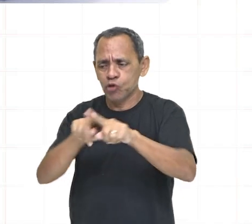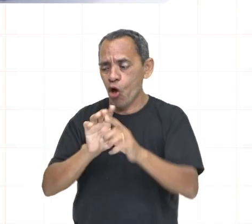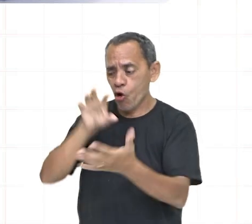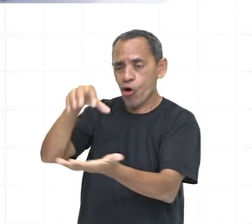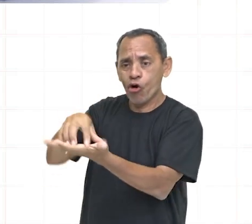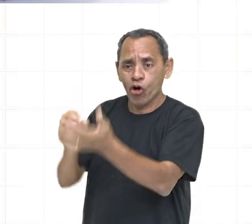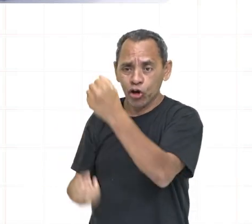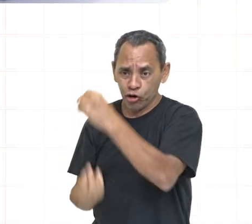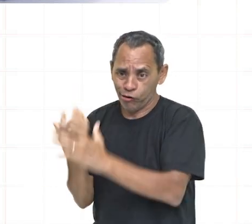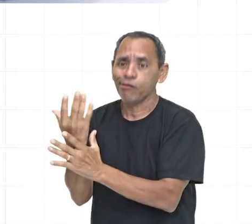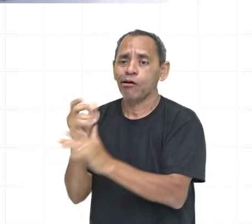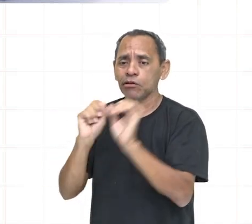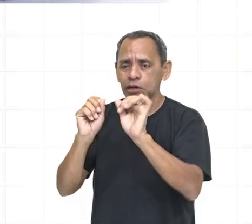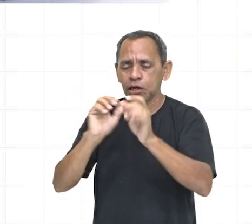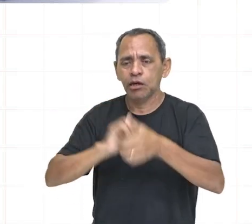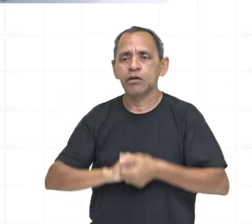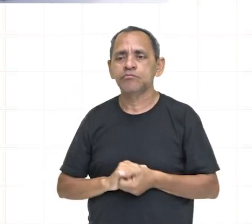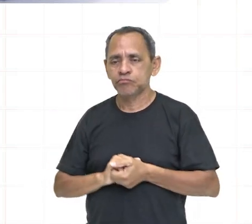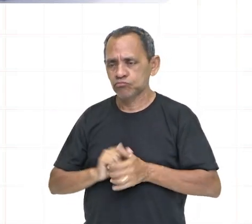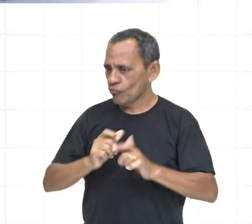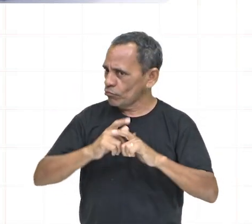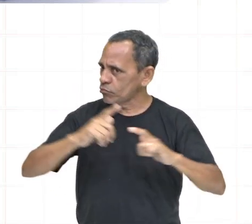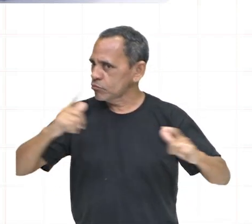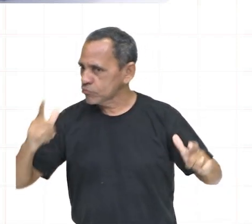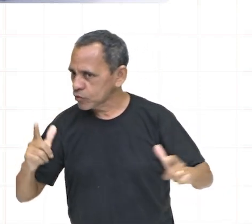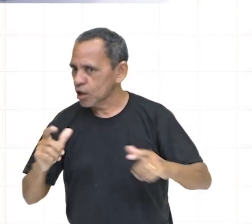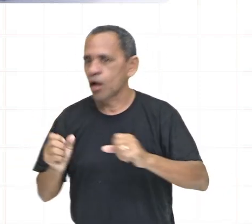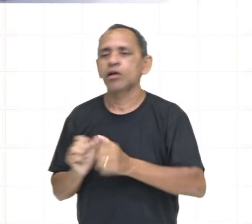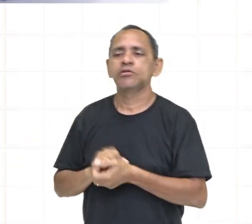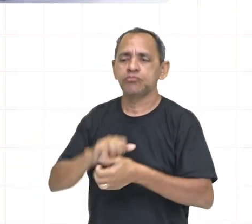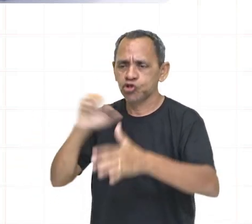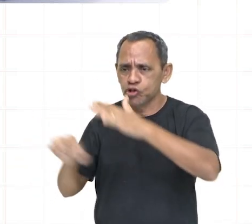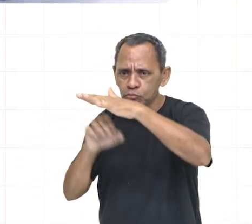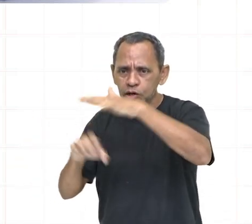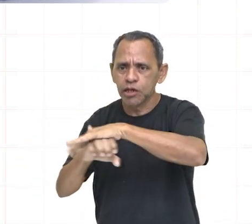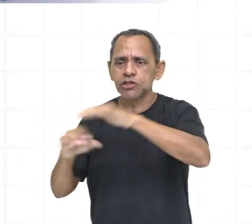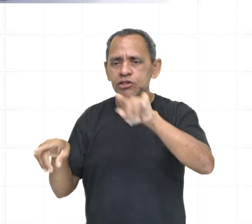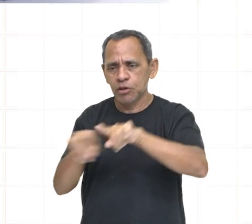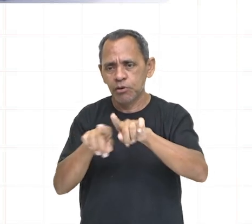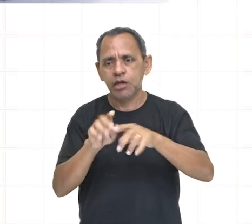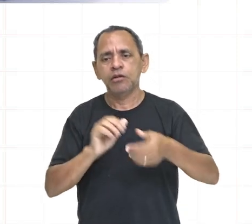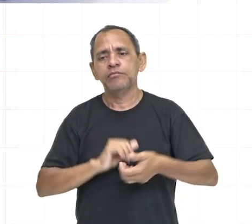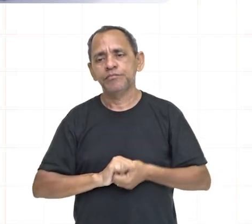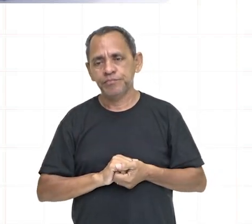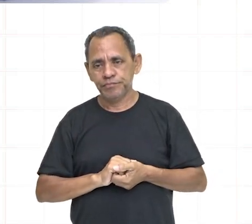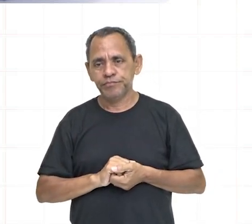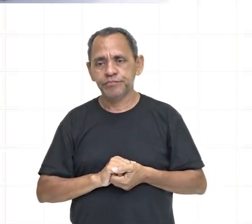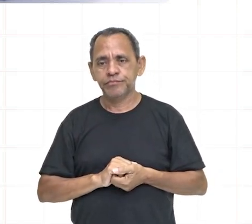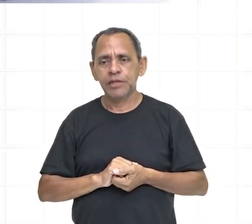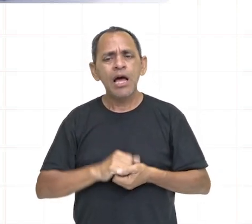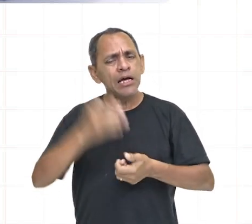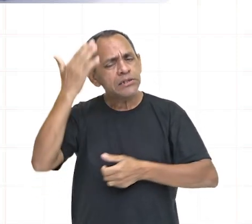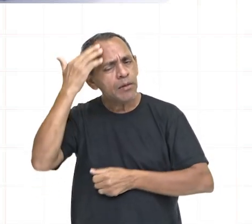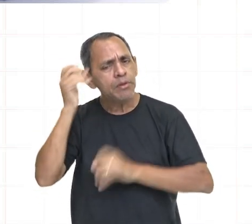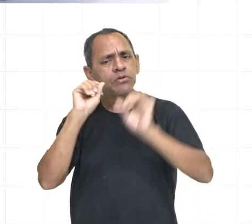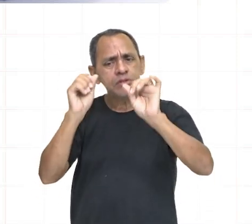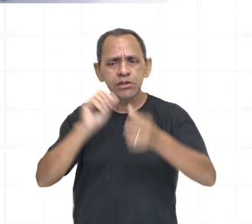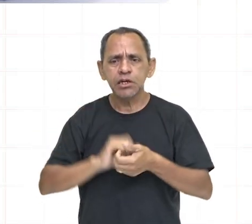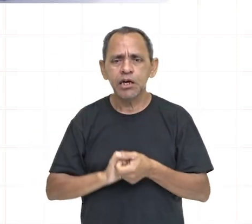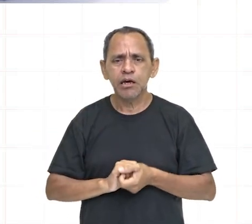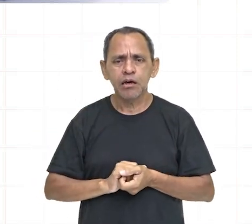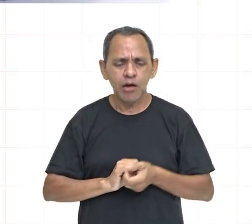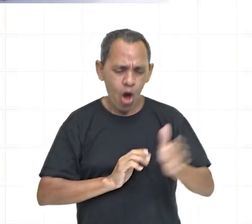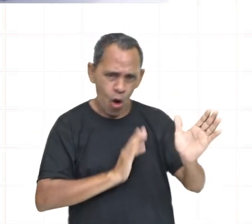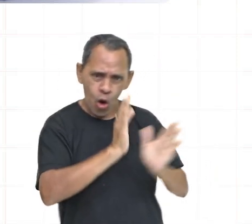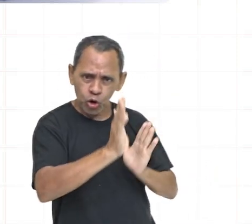corporações. Nós também já conversamos sobre isso e nós sabemos que essas grandes corporações, em muitos momentos ou